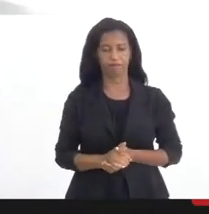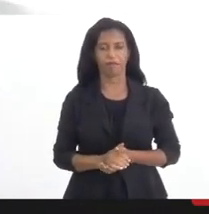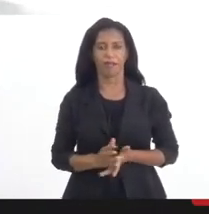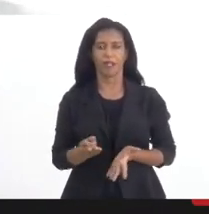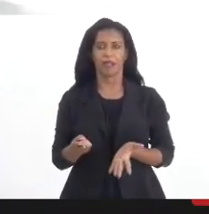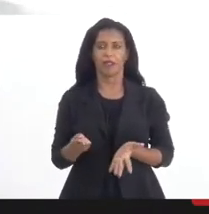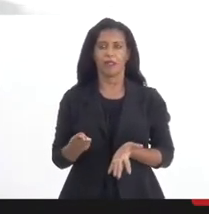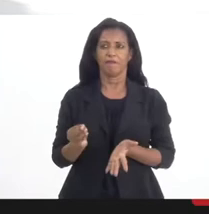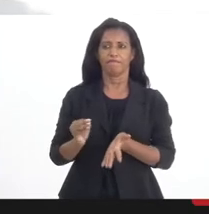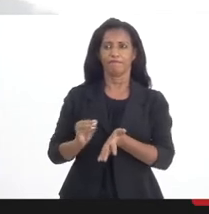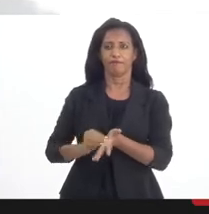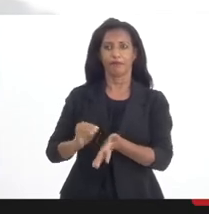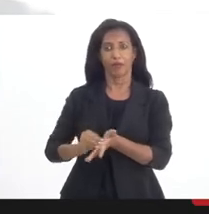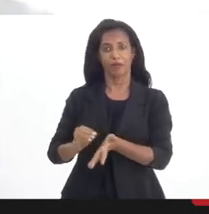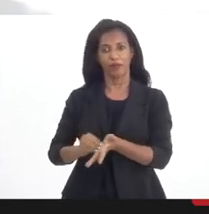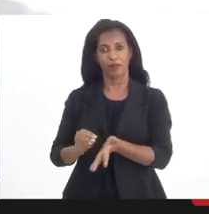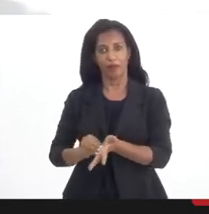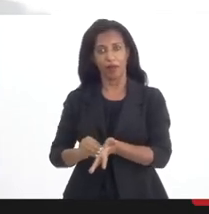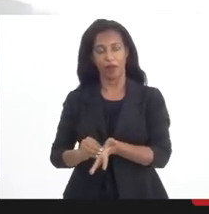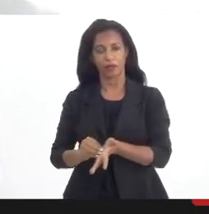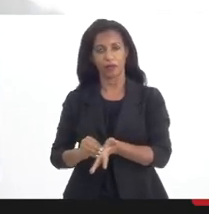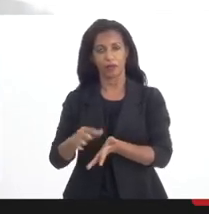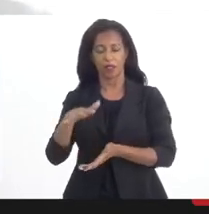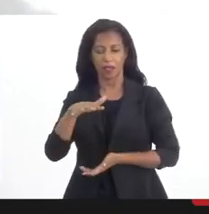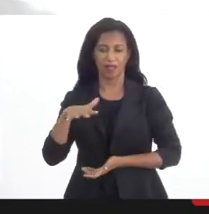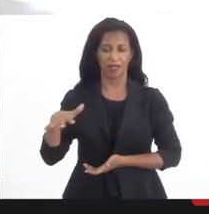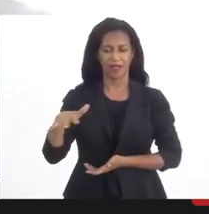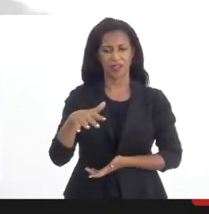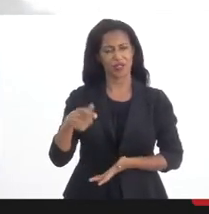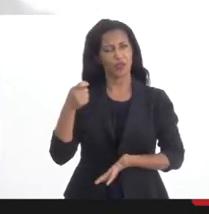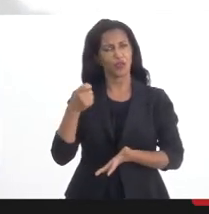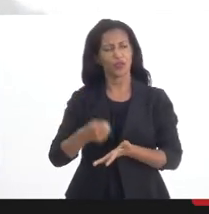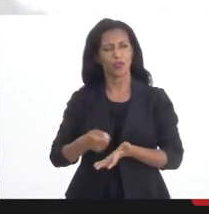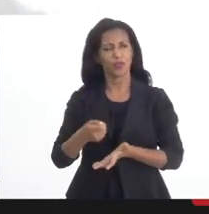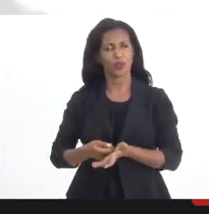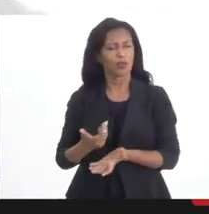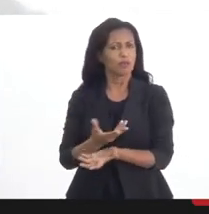descaracterizar, faltar a região que lutou tanto para se ter